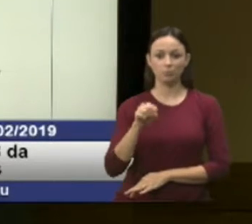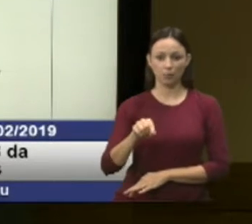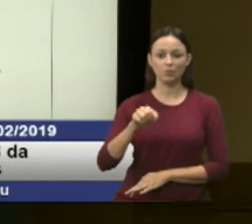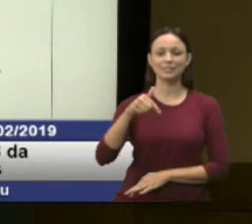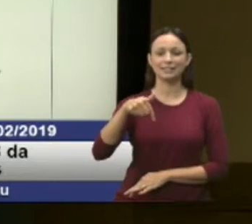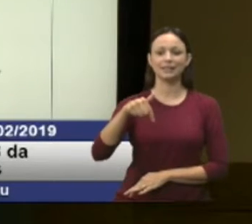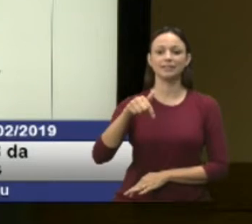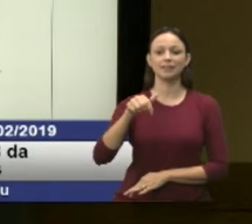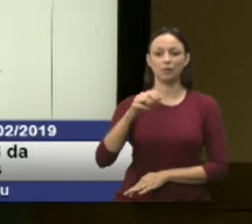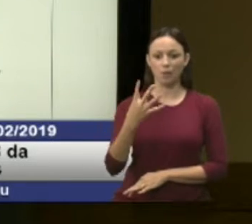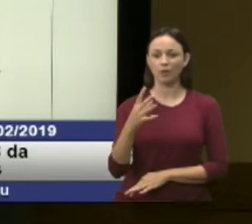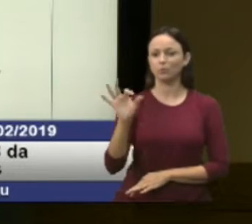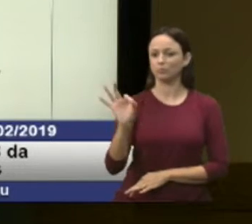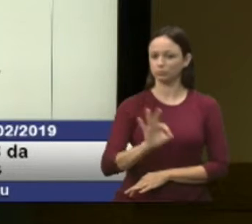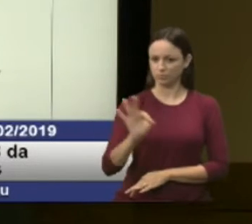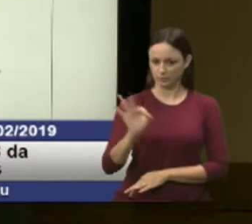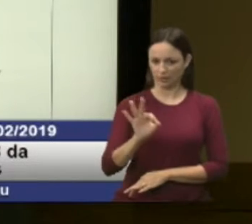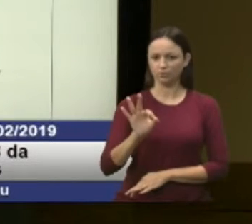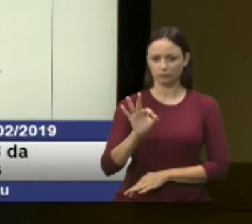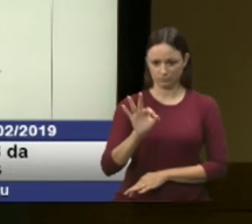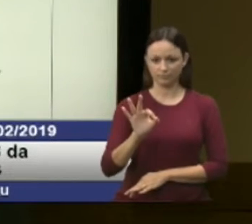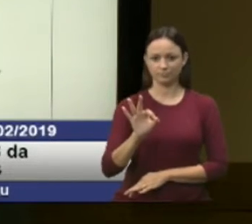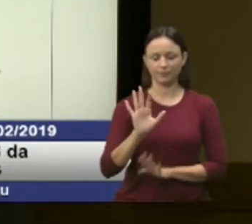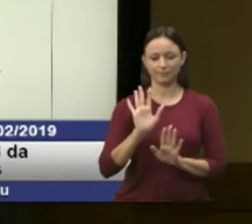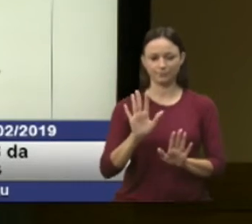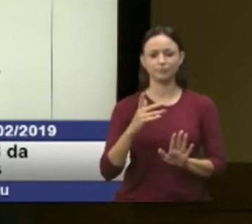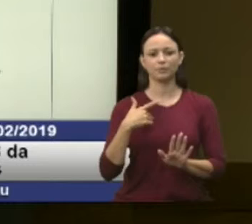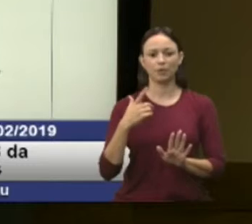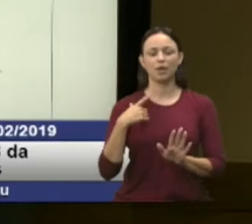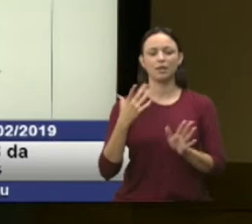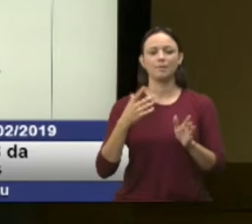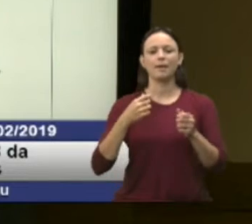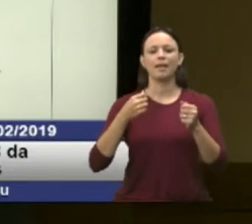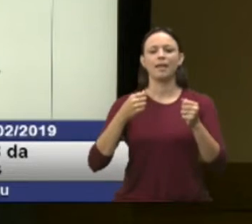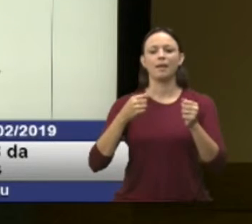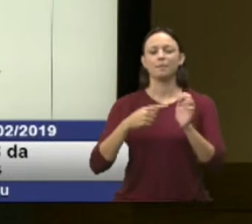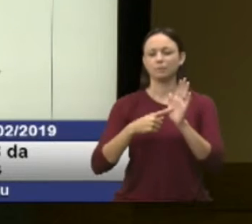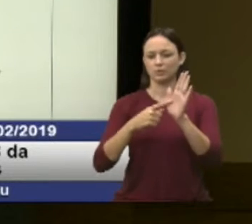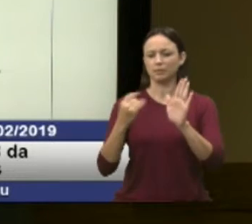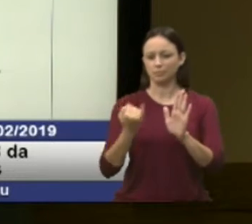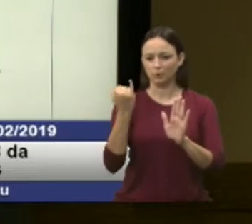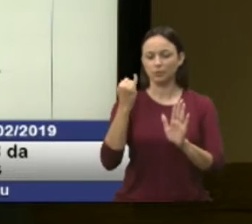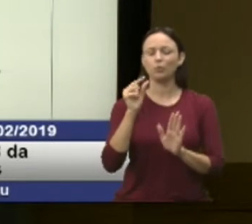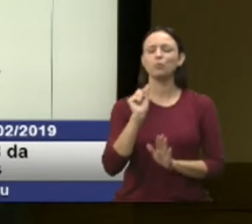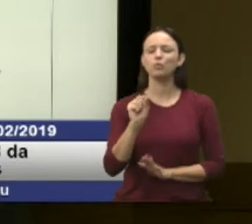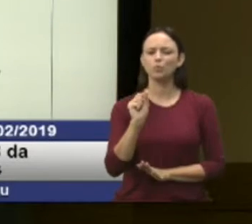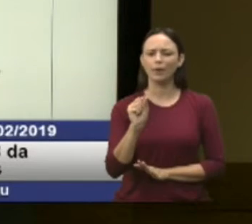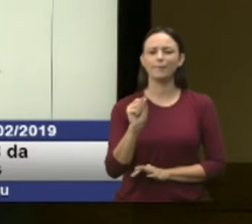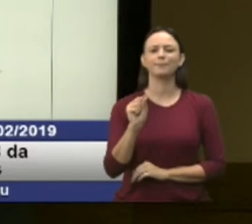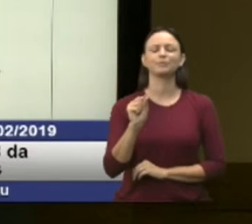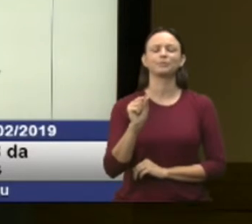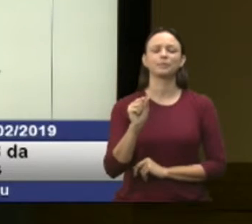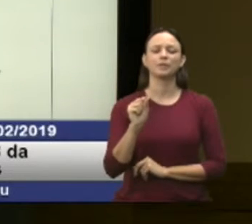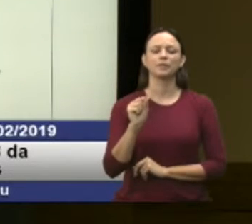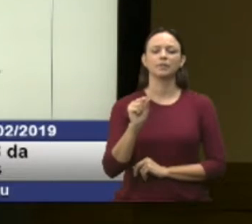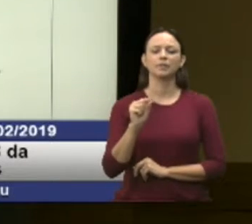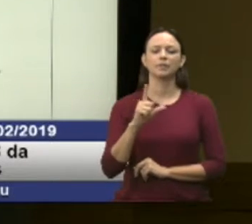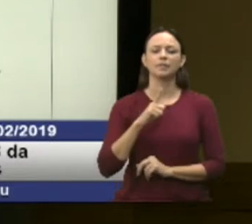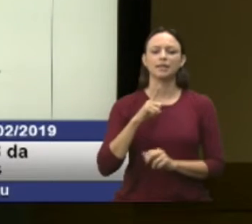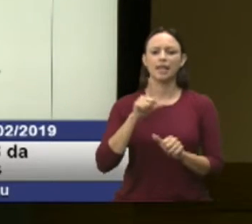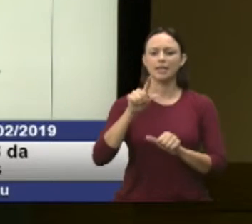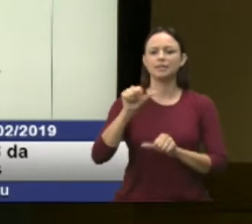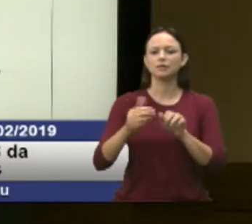4,74%. Mas eu gostaria de salientar que houve essa majoração